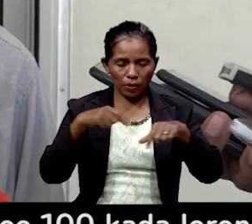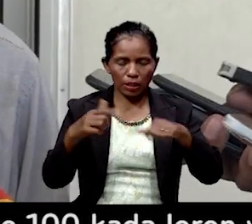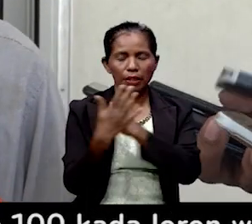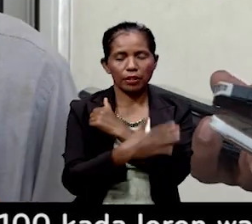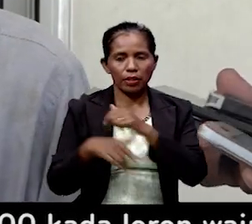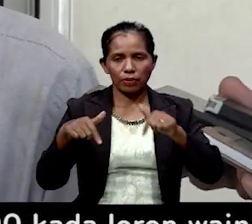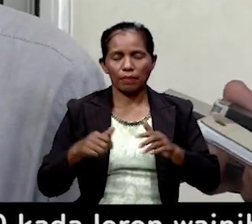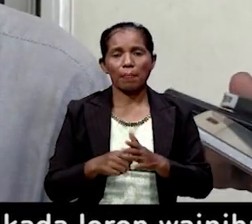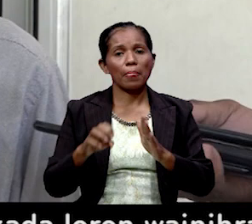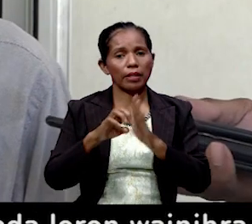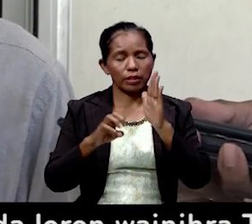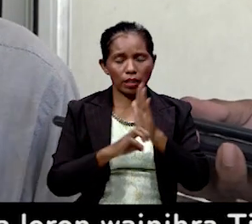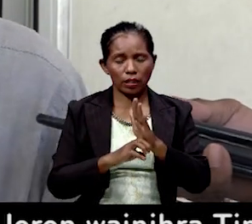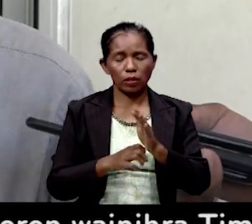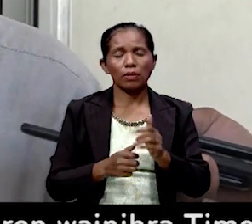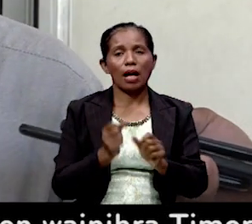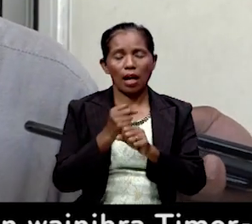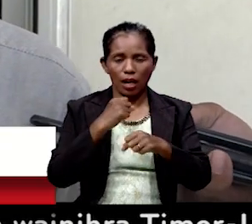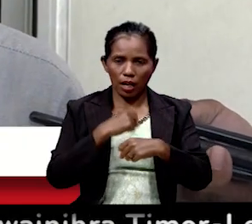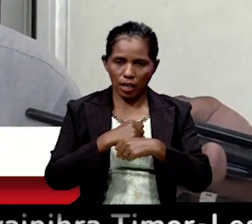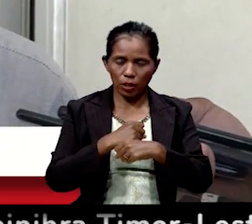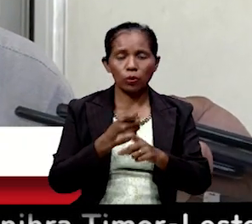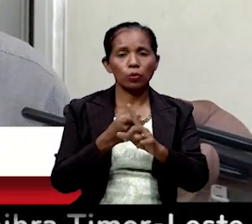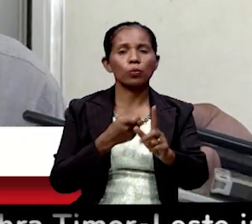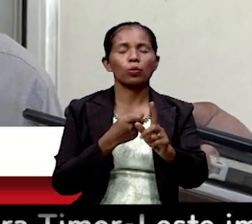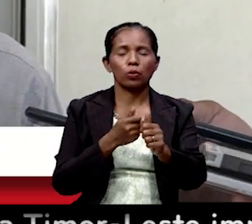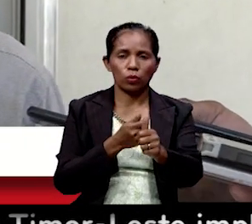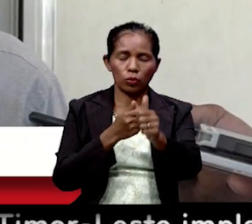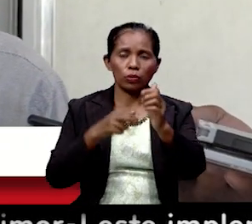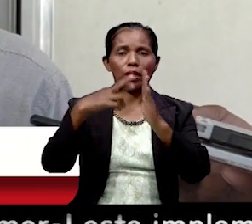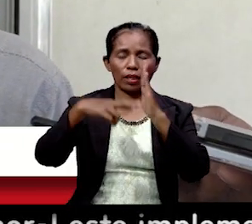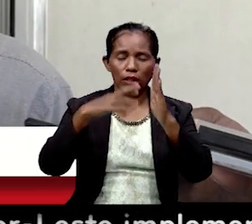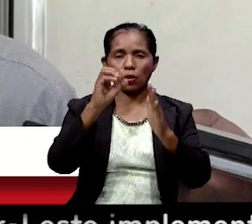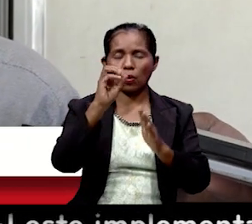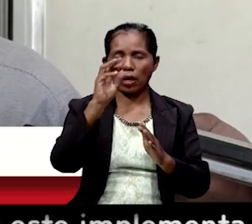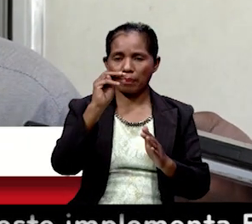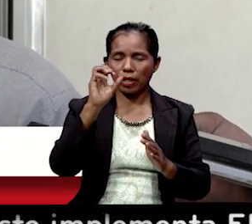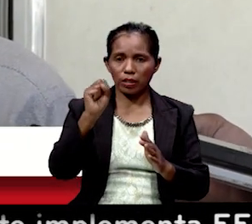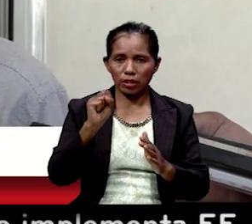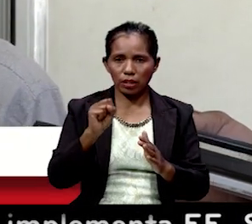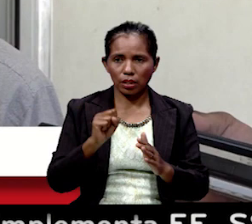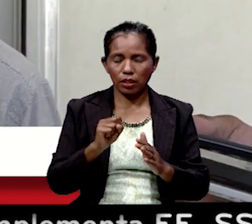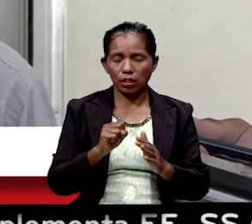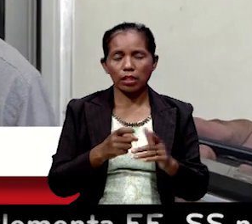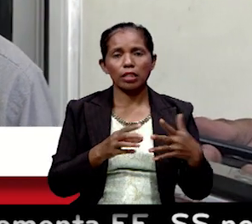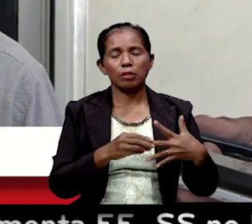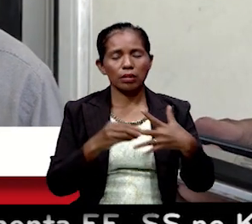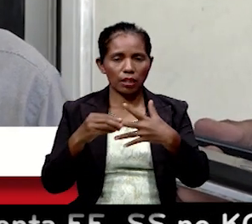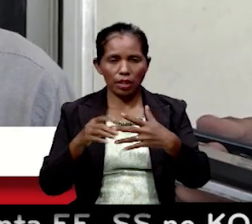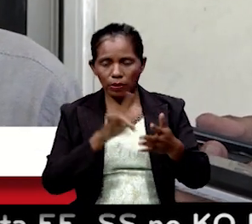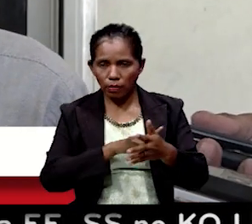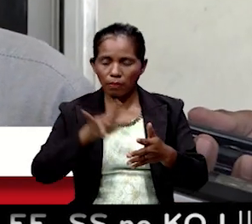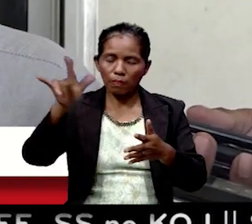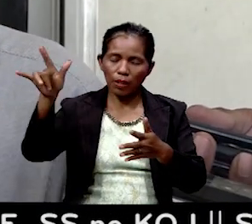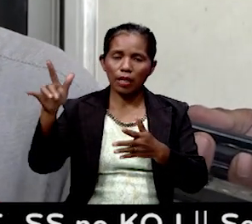regras OMS. A situação da pandemia não é laran, se cede. Liu, se você desloca para o estrangeiro, você tem